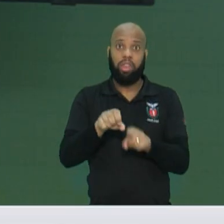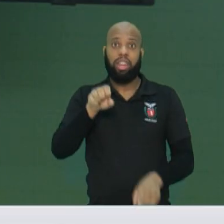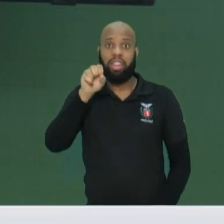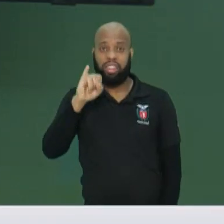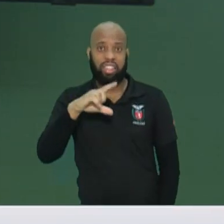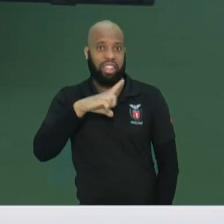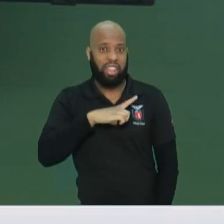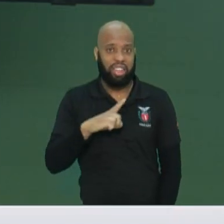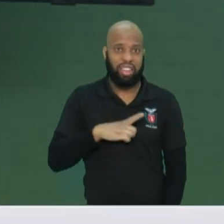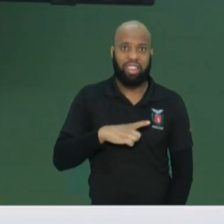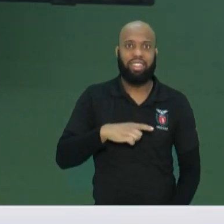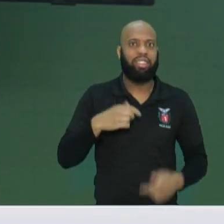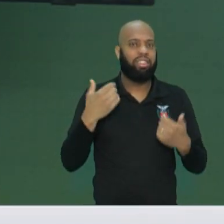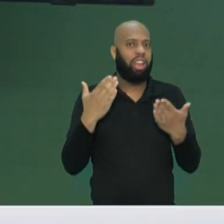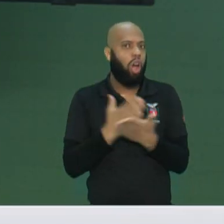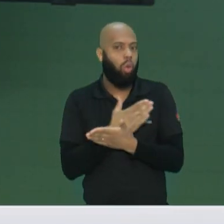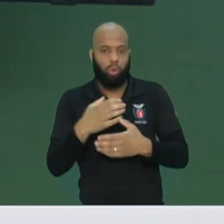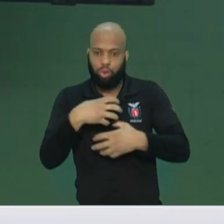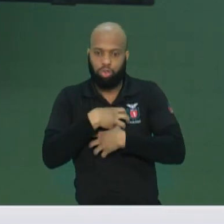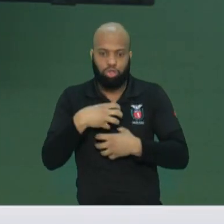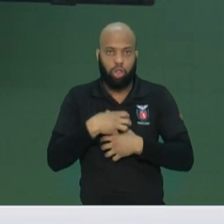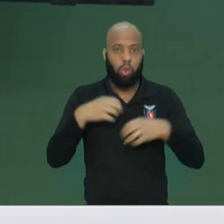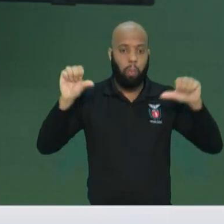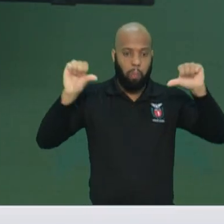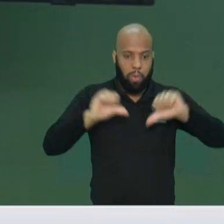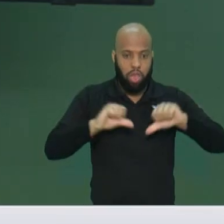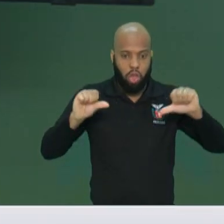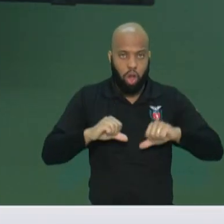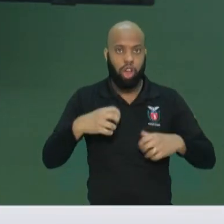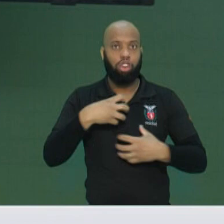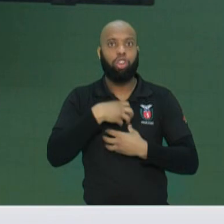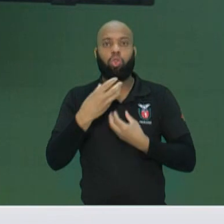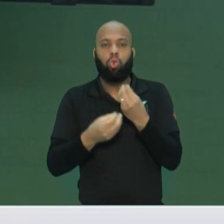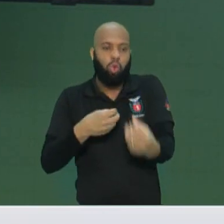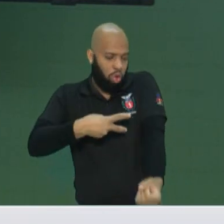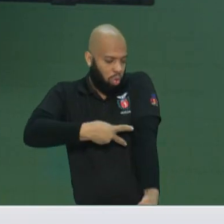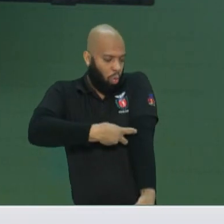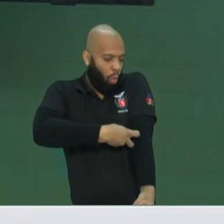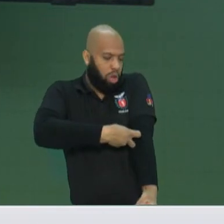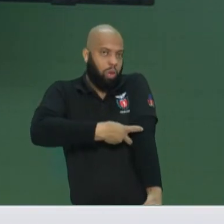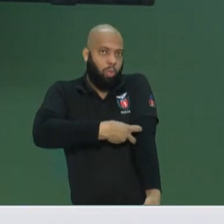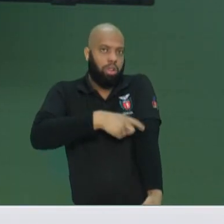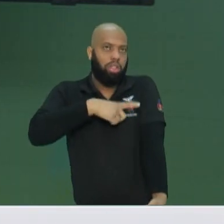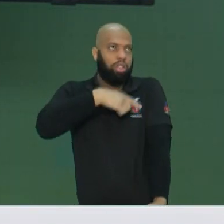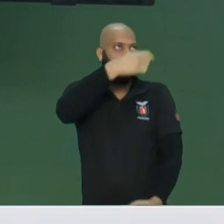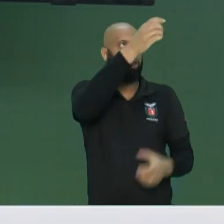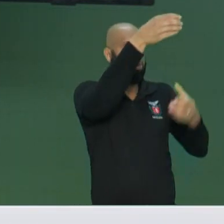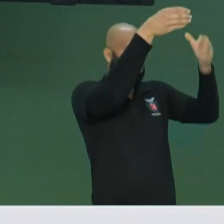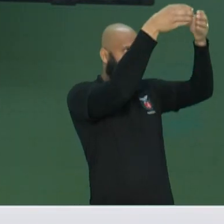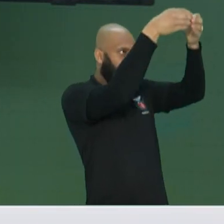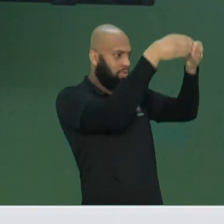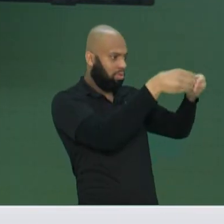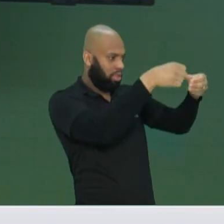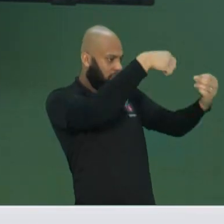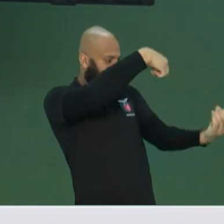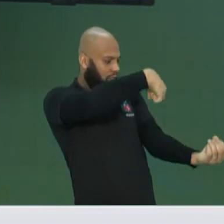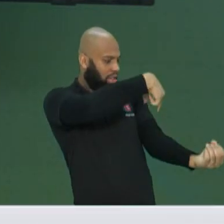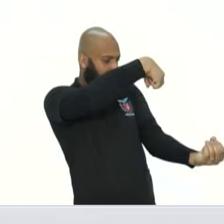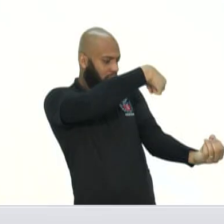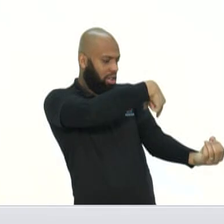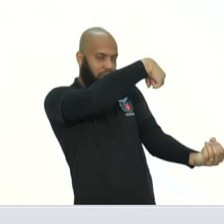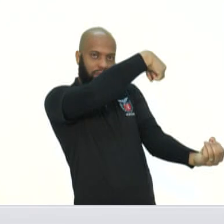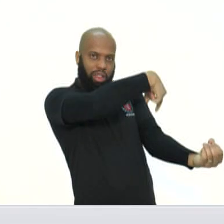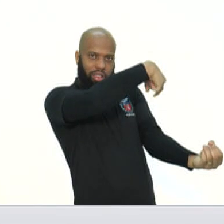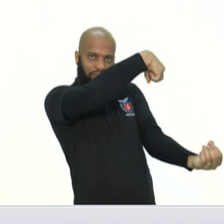tiver desidratado, vai ser por via intravenosa, vai tomar sorinho lá na veia, certo? O que